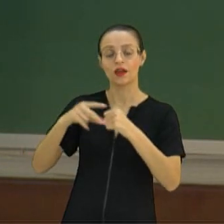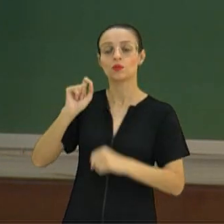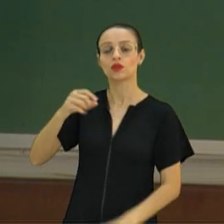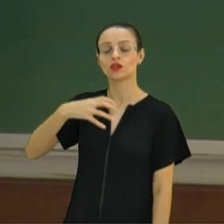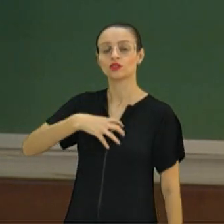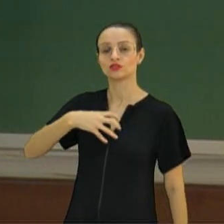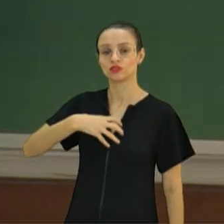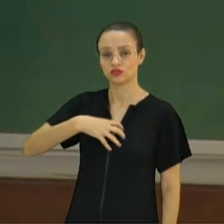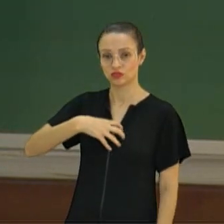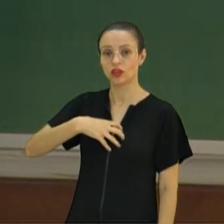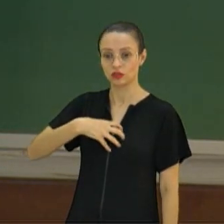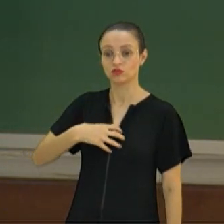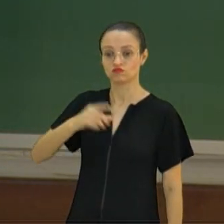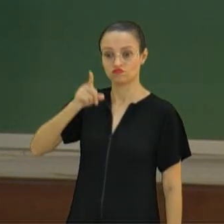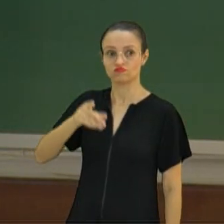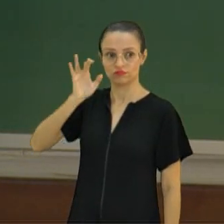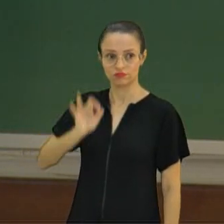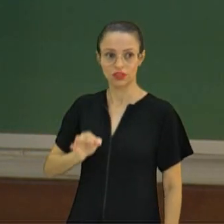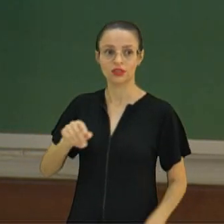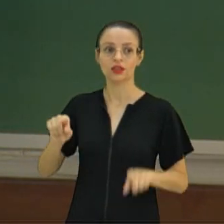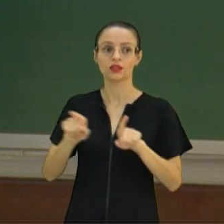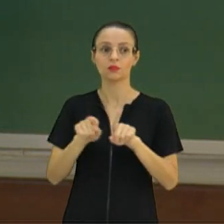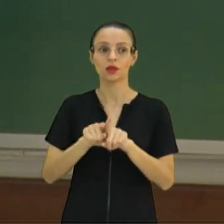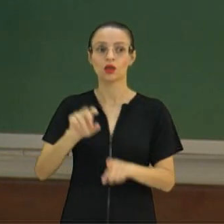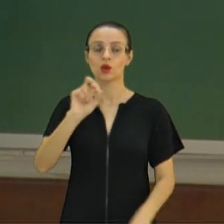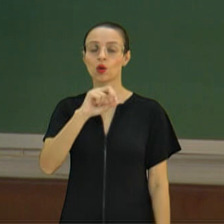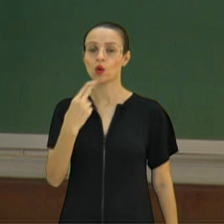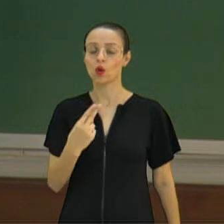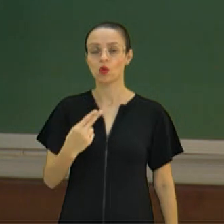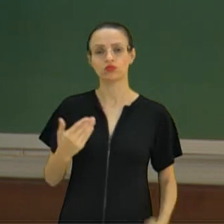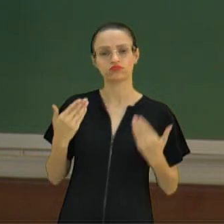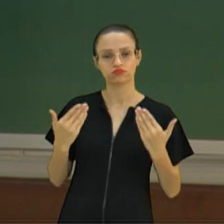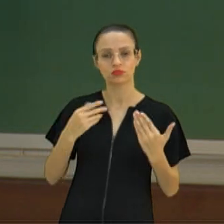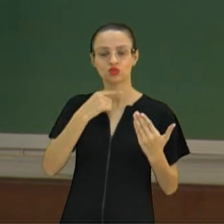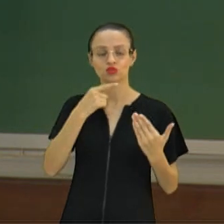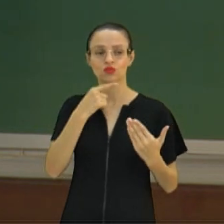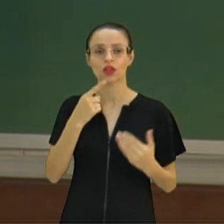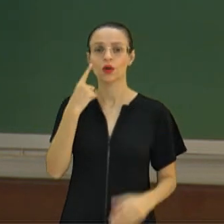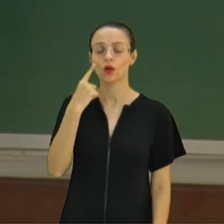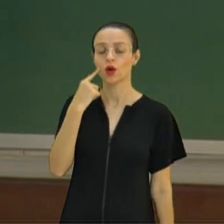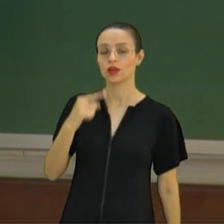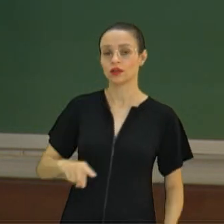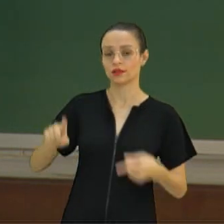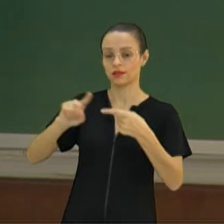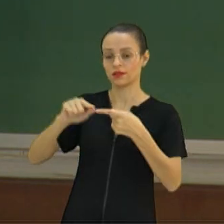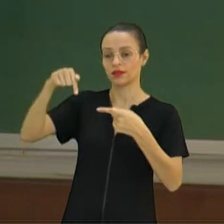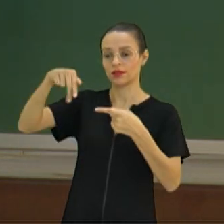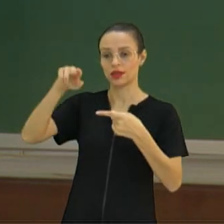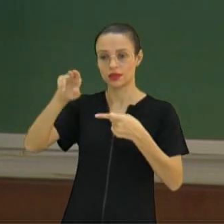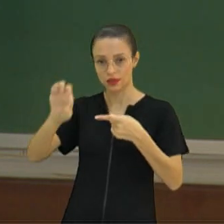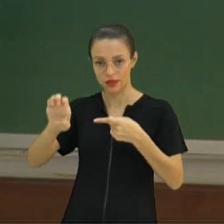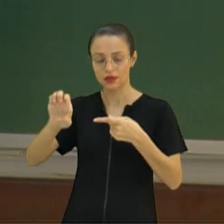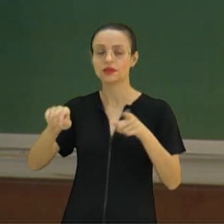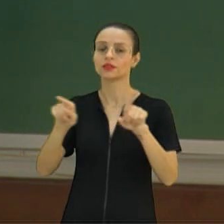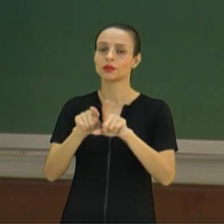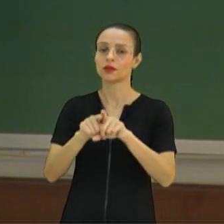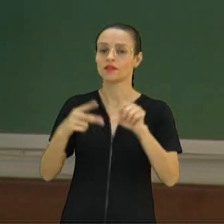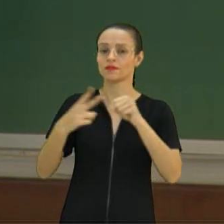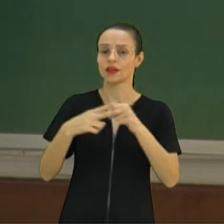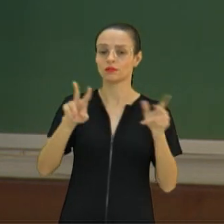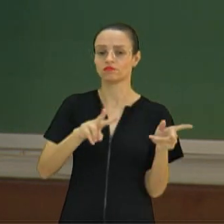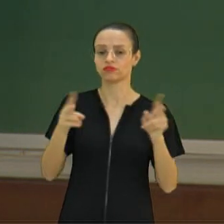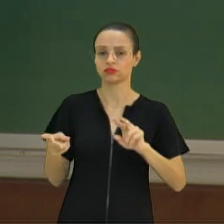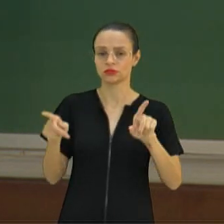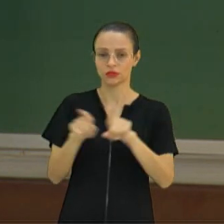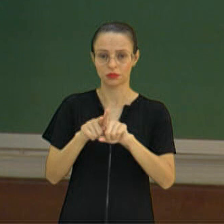ou subjuntivo. É o que nós temos aqui. Nós temos a conjunção que e temos o verbo conjugado.